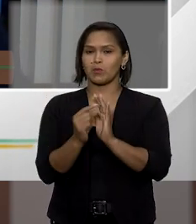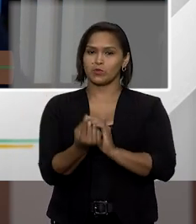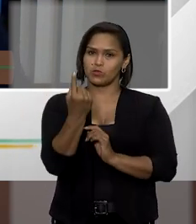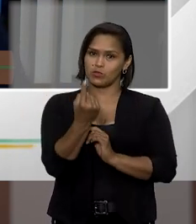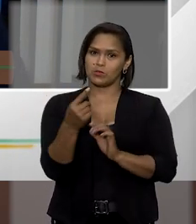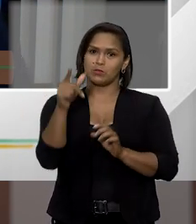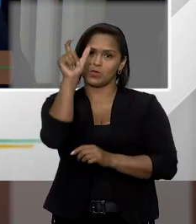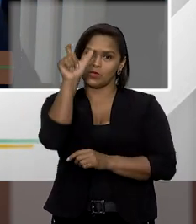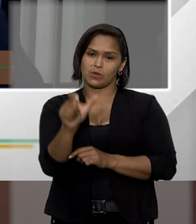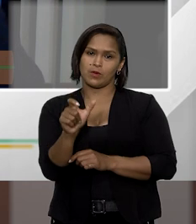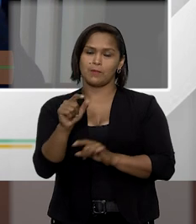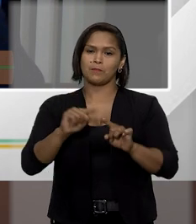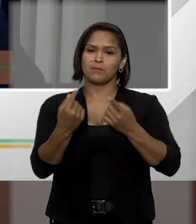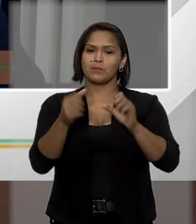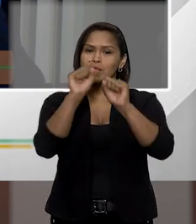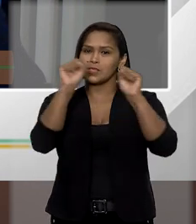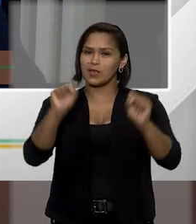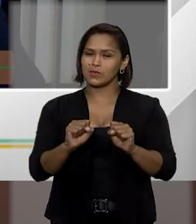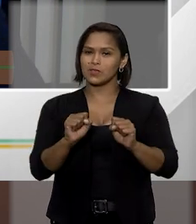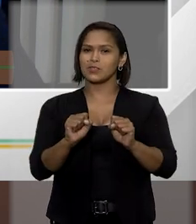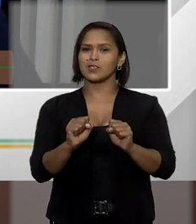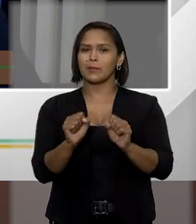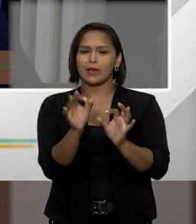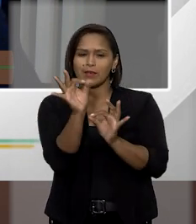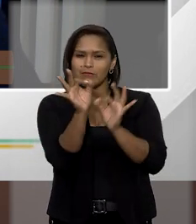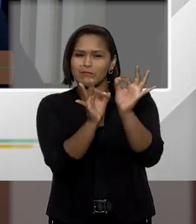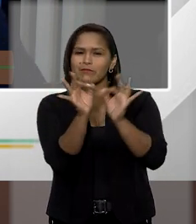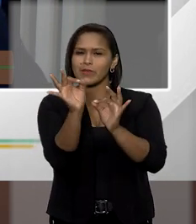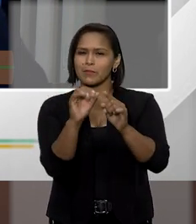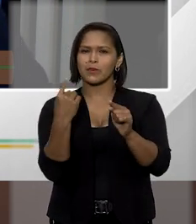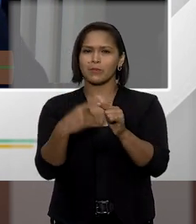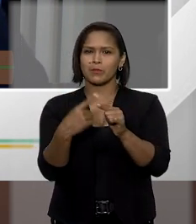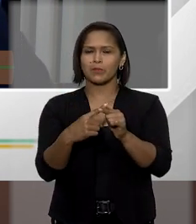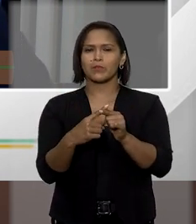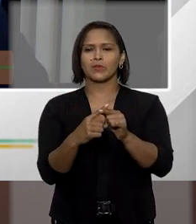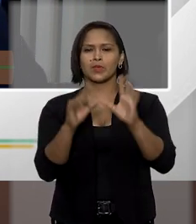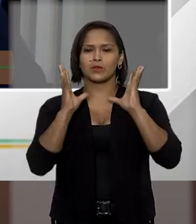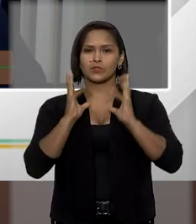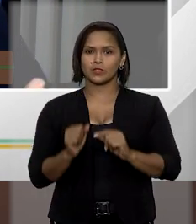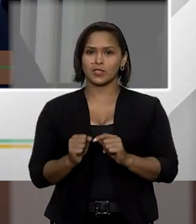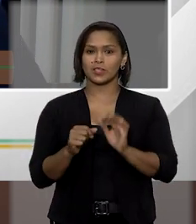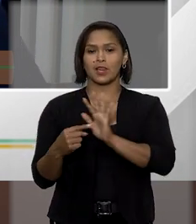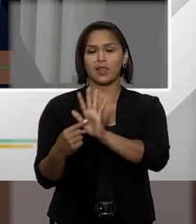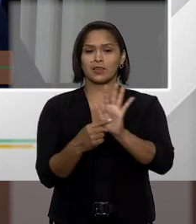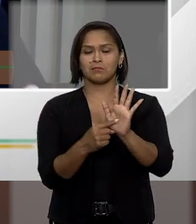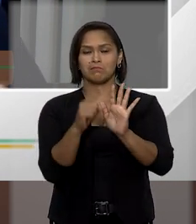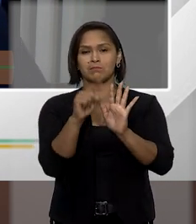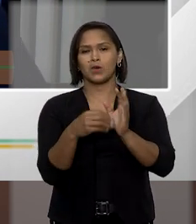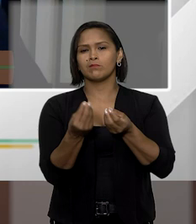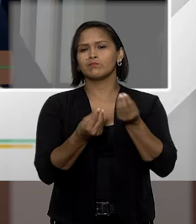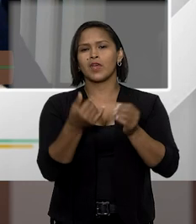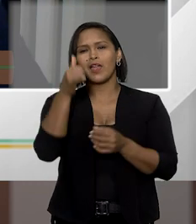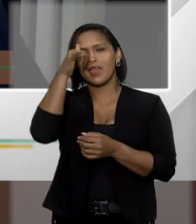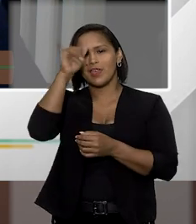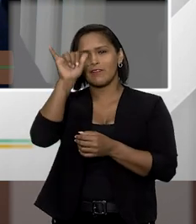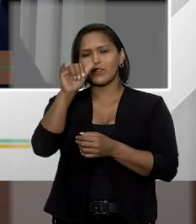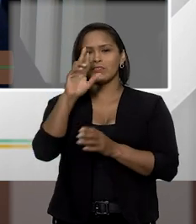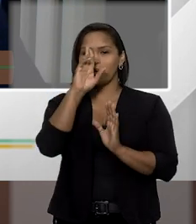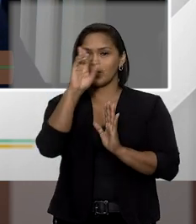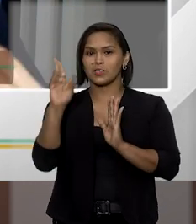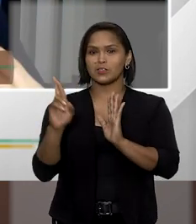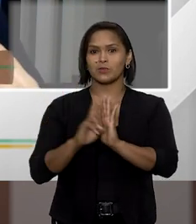empregado. Mas vejam, é um sistema que acaba se aperfeiçoando, porque o programa de integridade se apresenta então para evitar